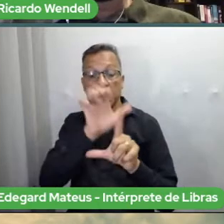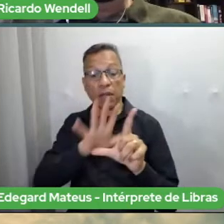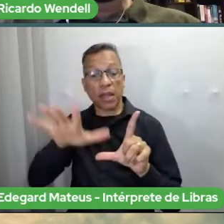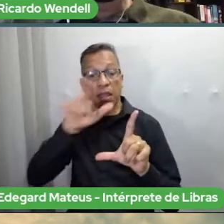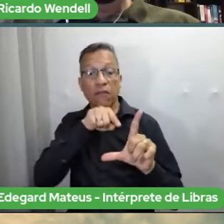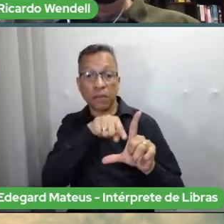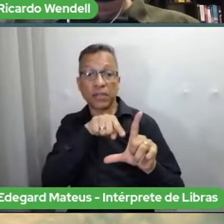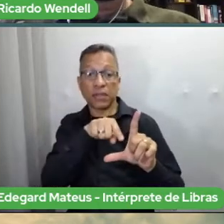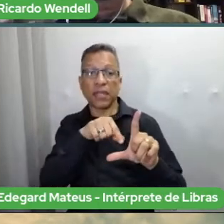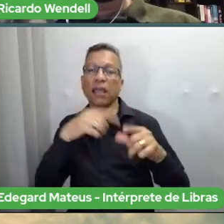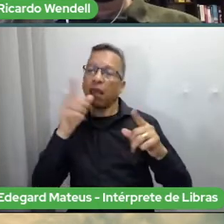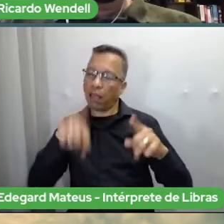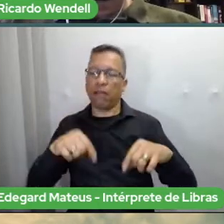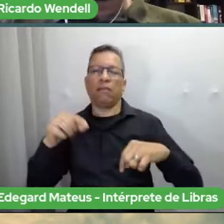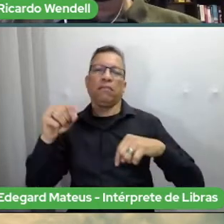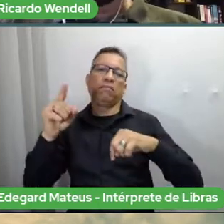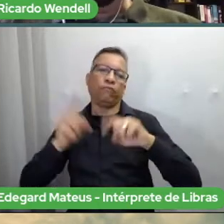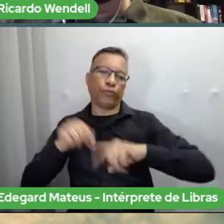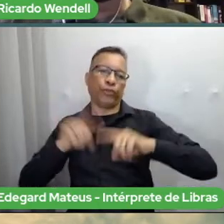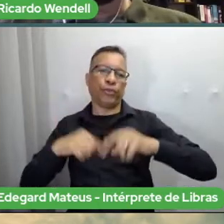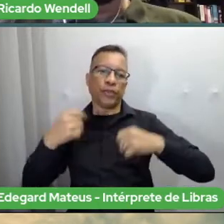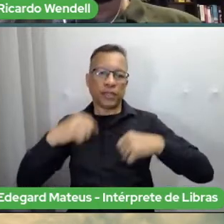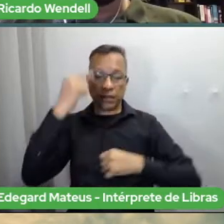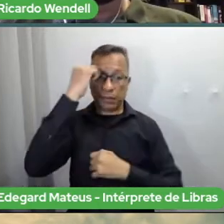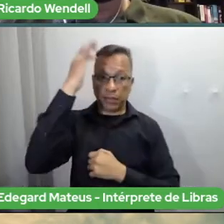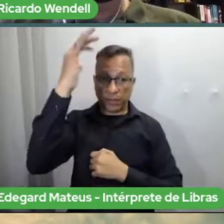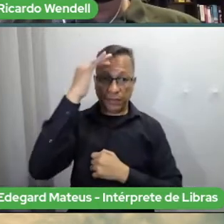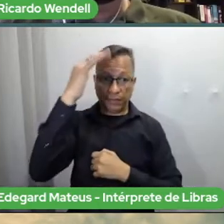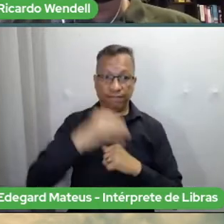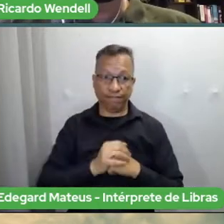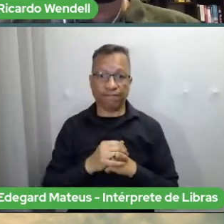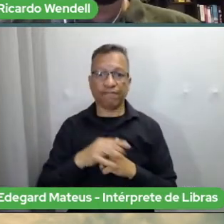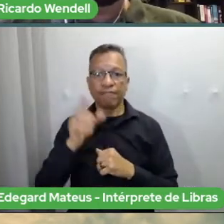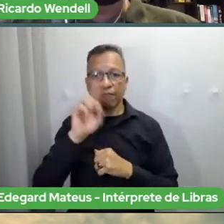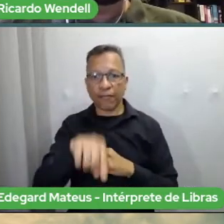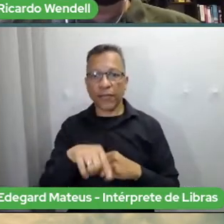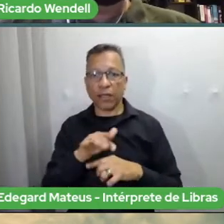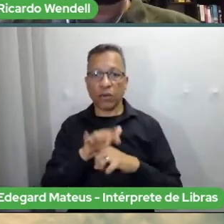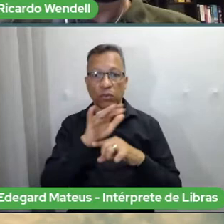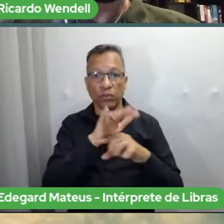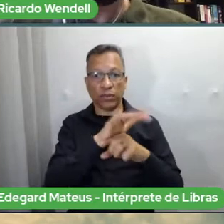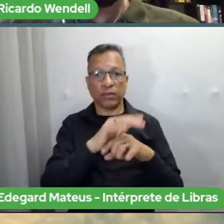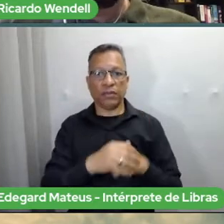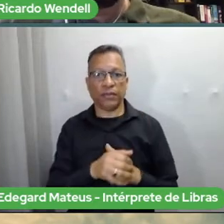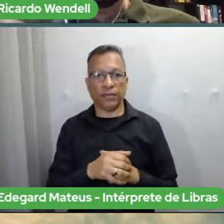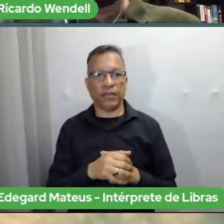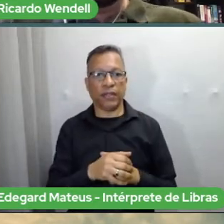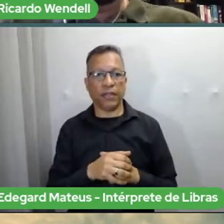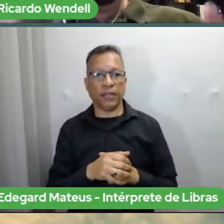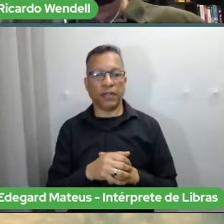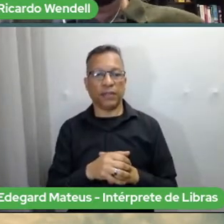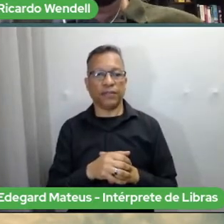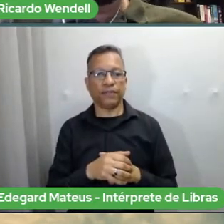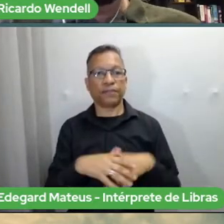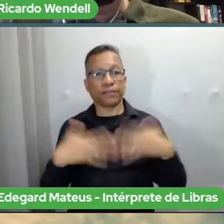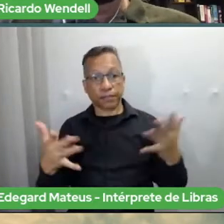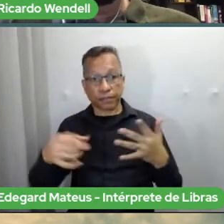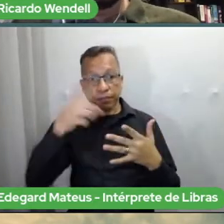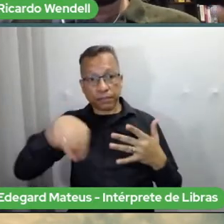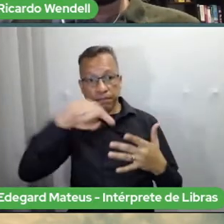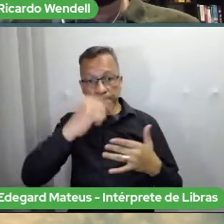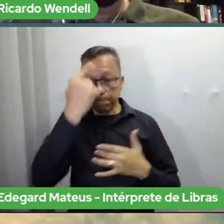como um produto. Então, servindo aos seus usuários, que nesses casos são os times e produtos de dados. E aí a gente começa a pensar agora